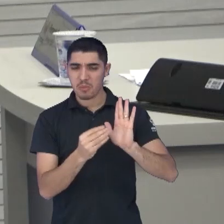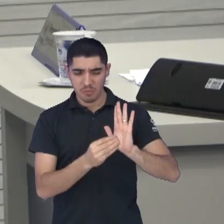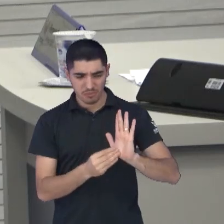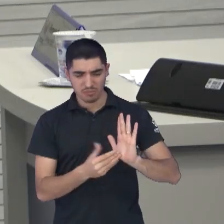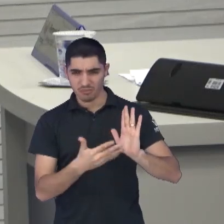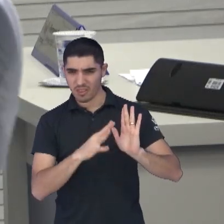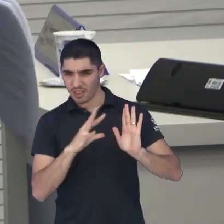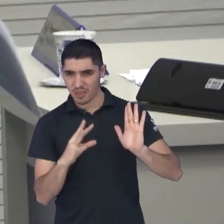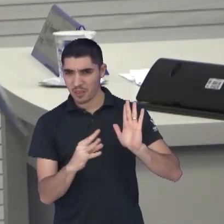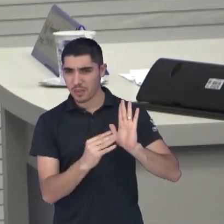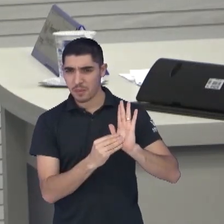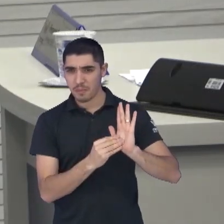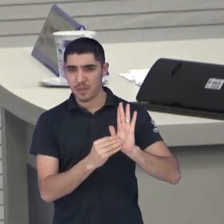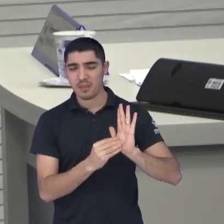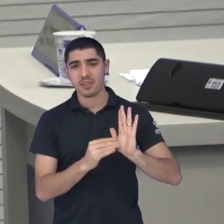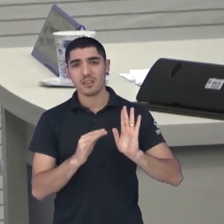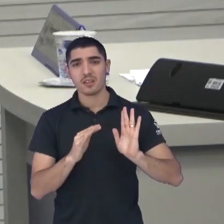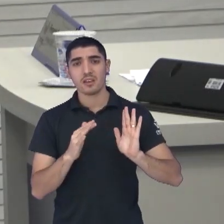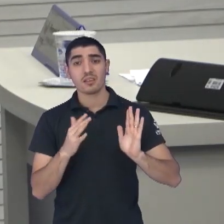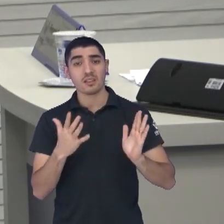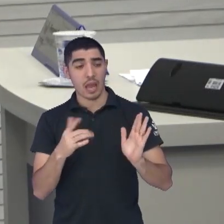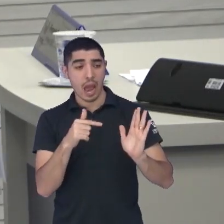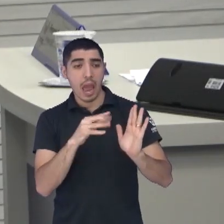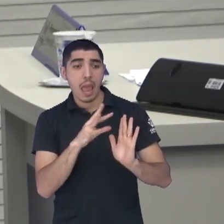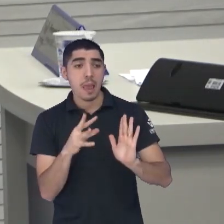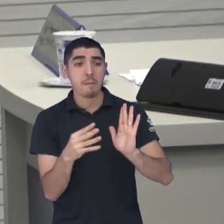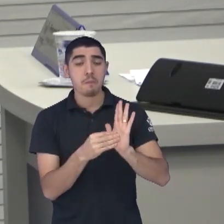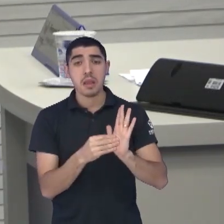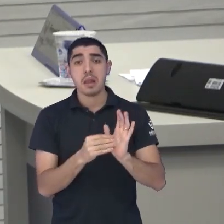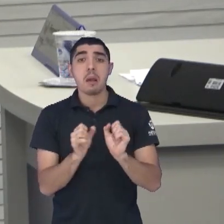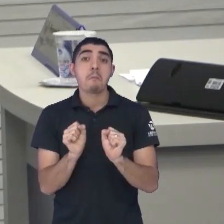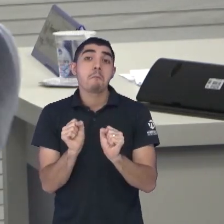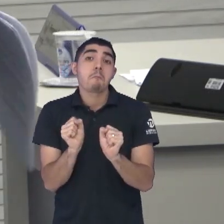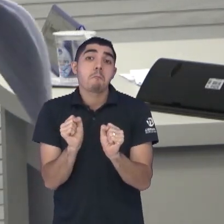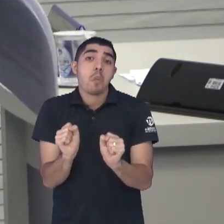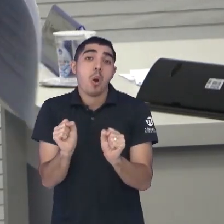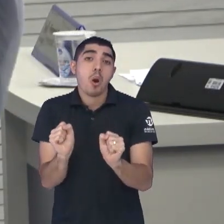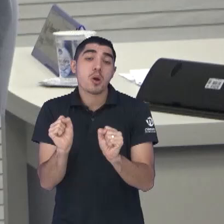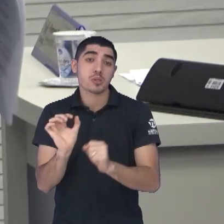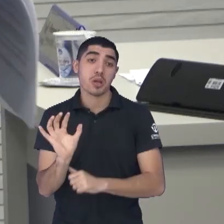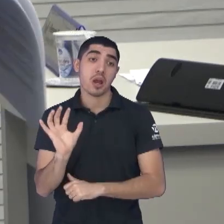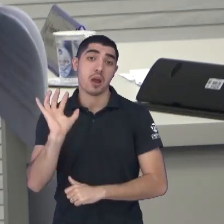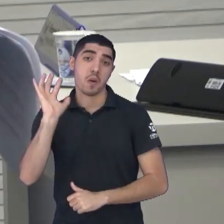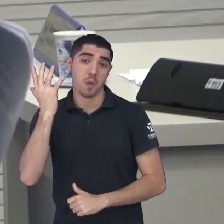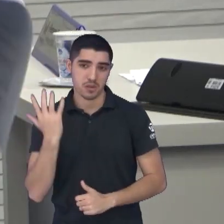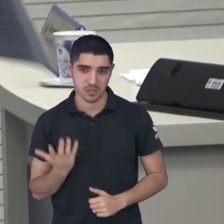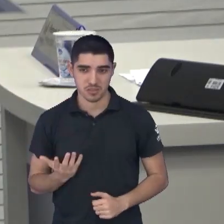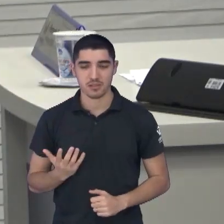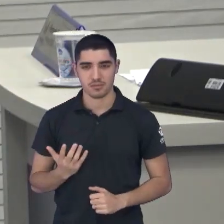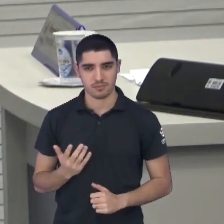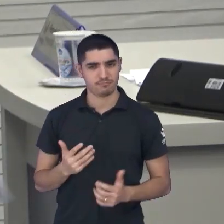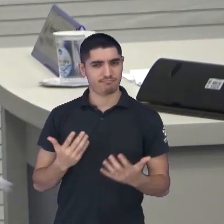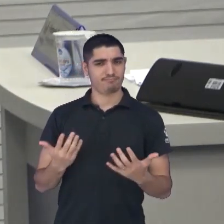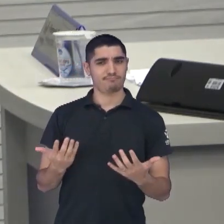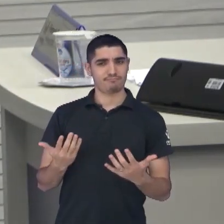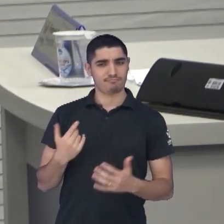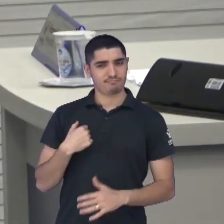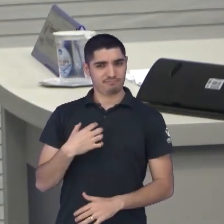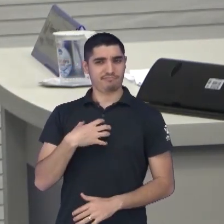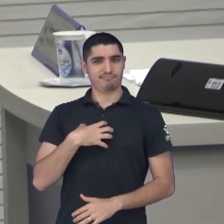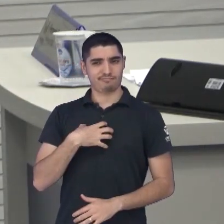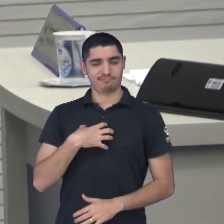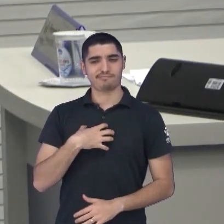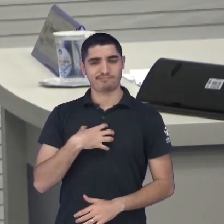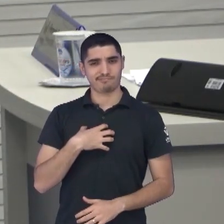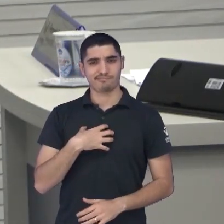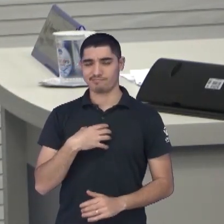fazer, aí põe a emenda que poderá, deixa facultativo para não sair coisa nenhuma. Então, eu lastimo muito,